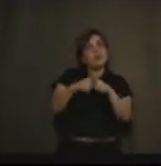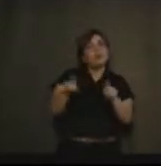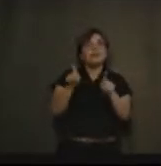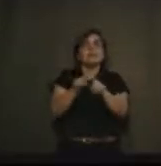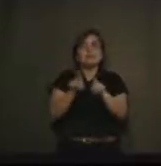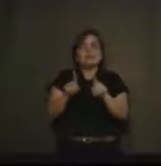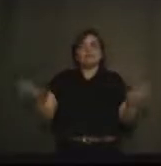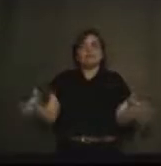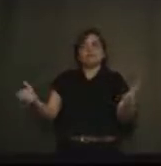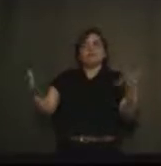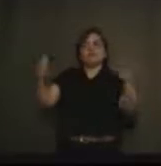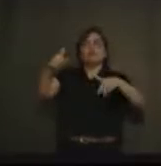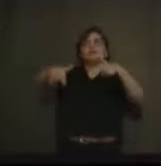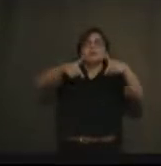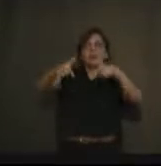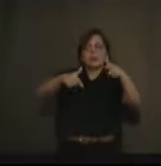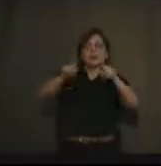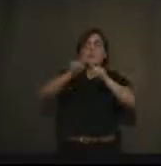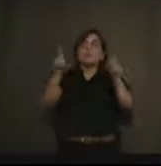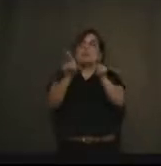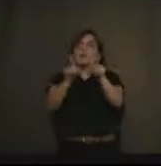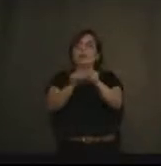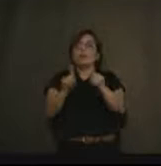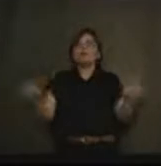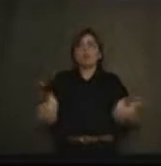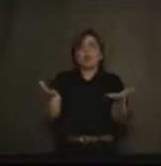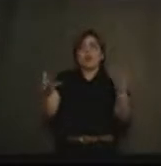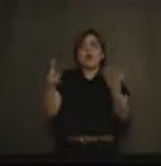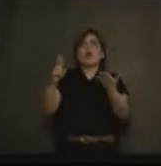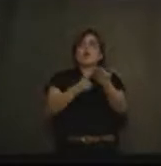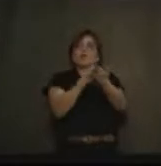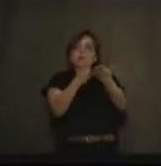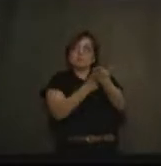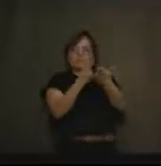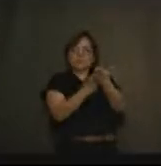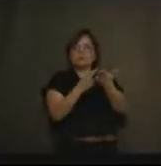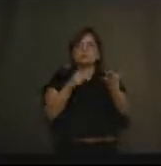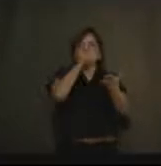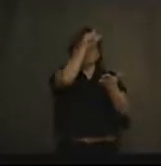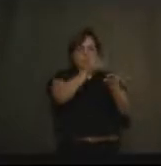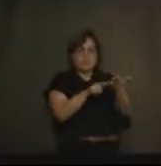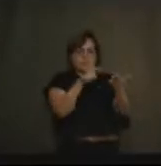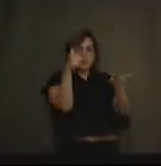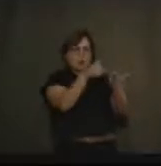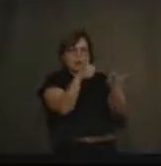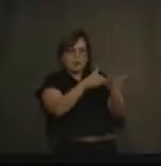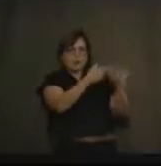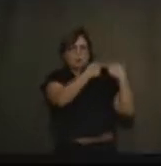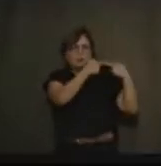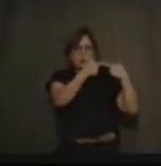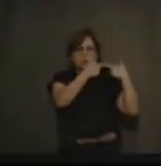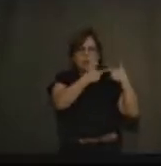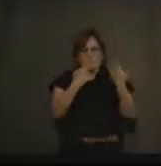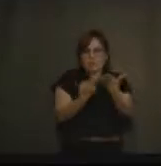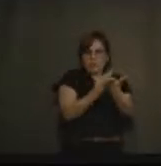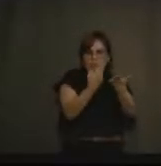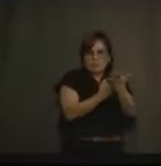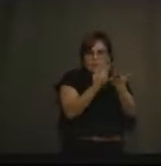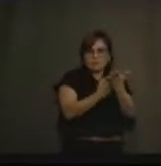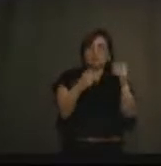o trabalho, mas também valorizava a revista. O editor-chefe da revista Acta Matemática era o próprio Mittag-Leffler.